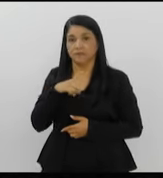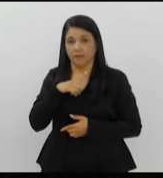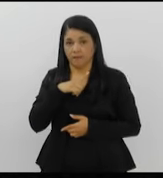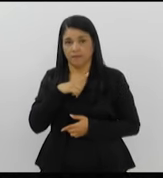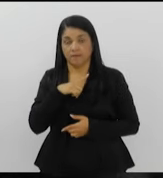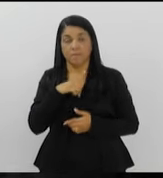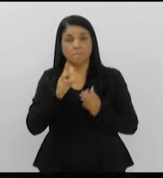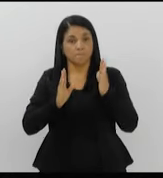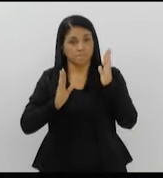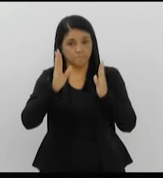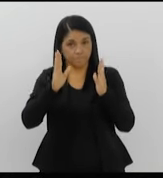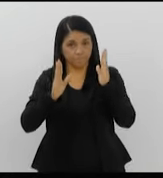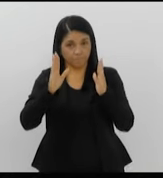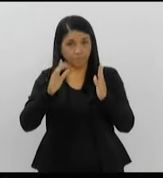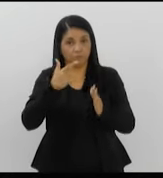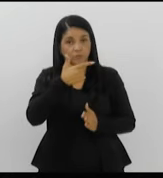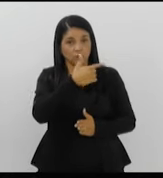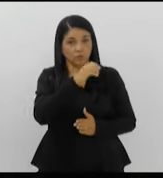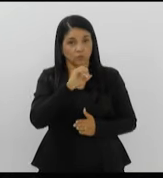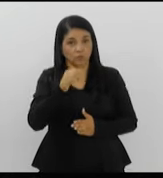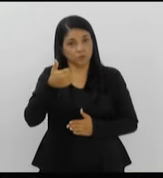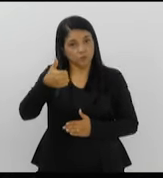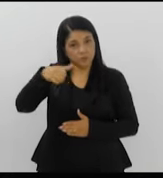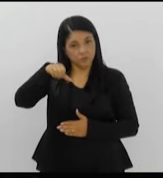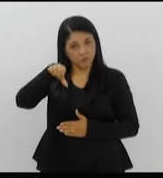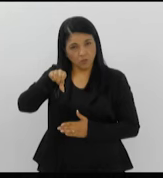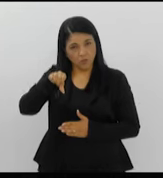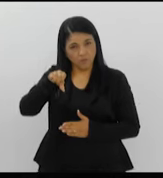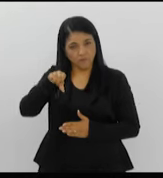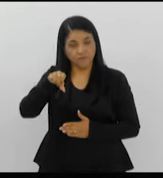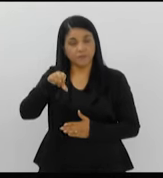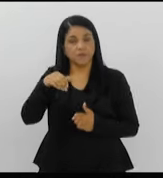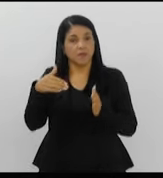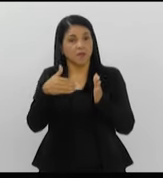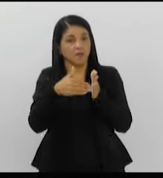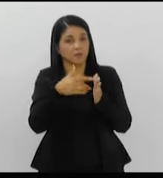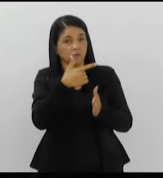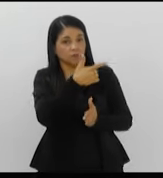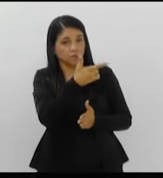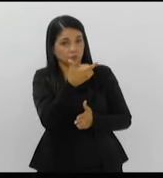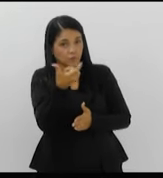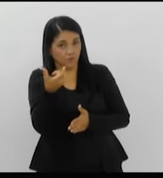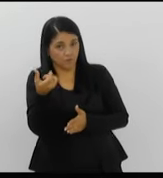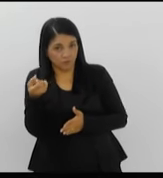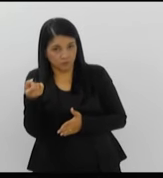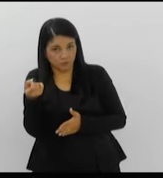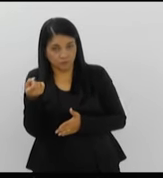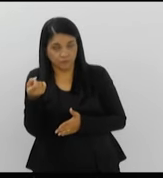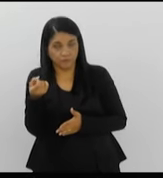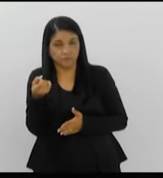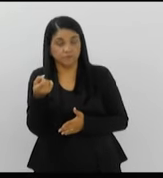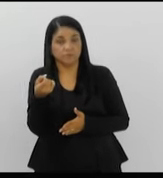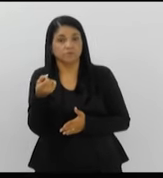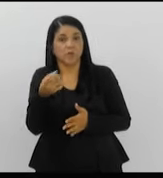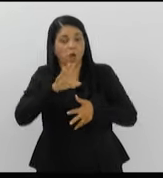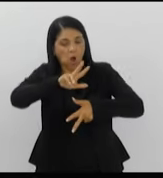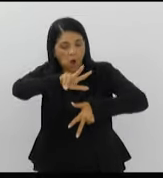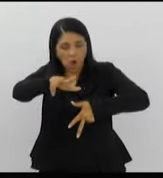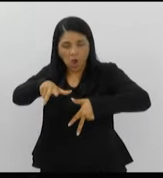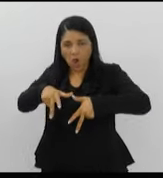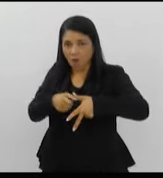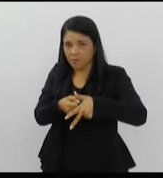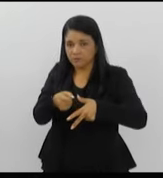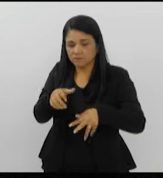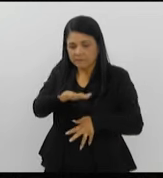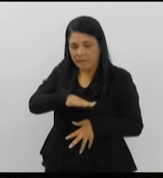No período de 2019 e 2020, que a corrupção na